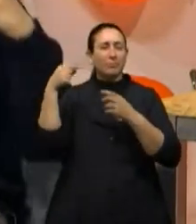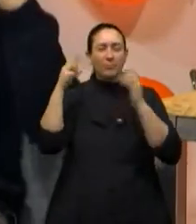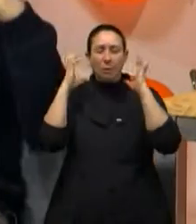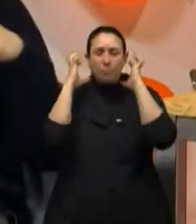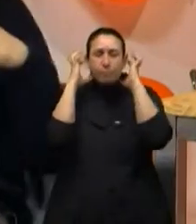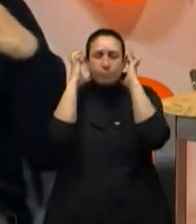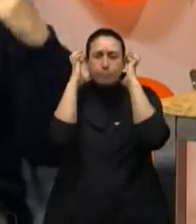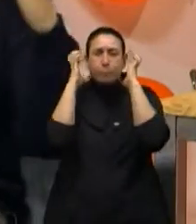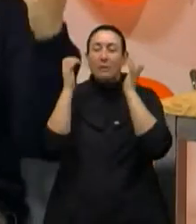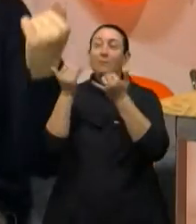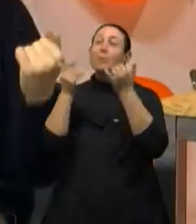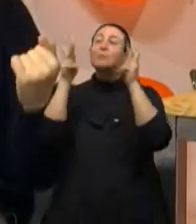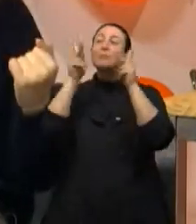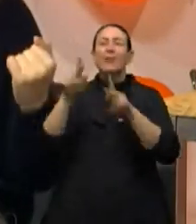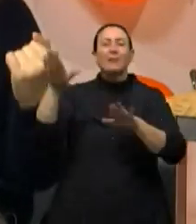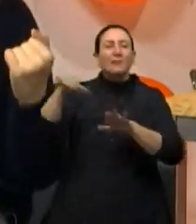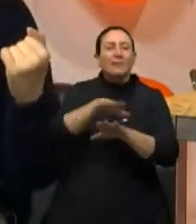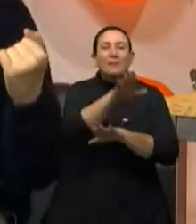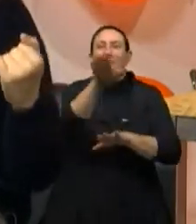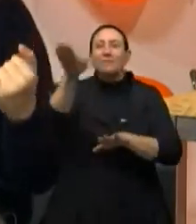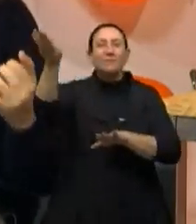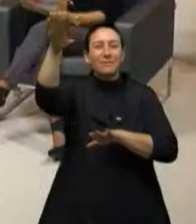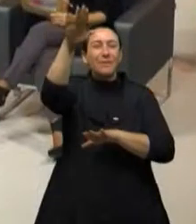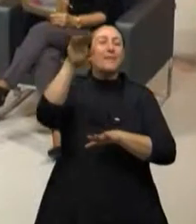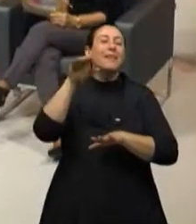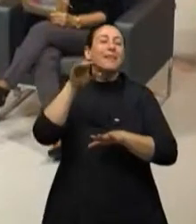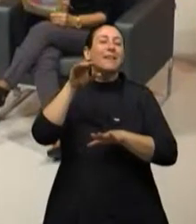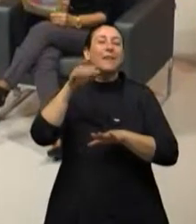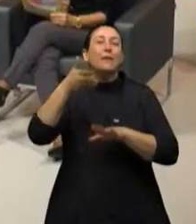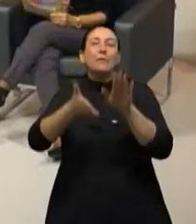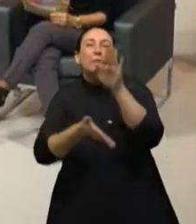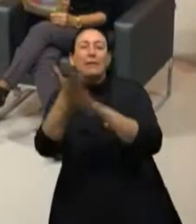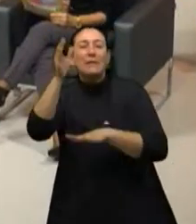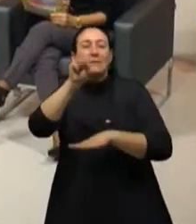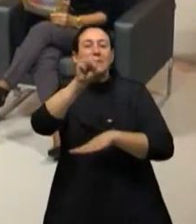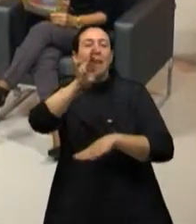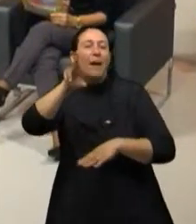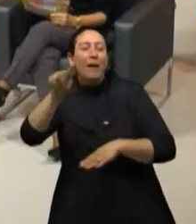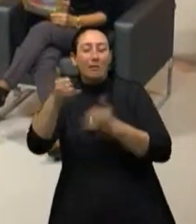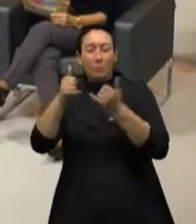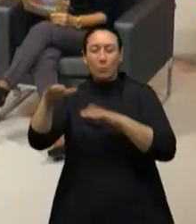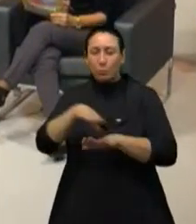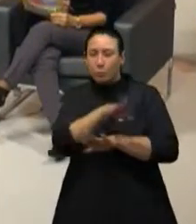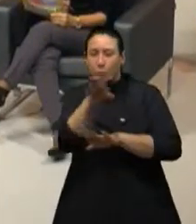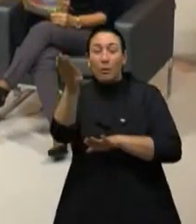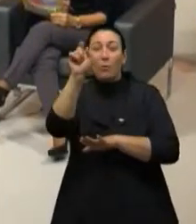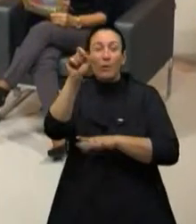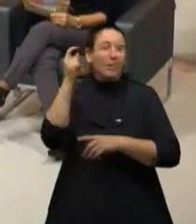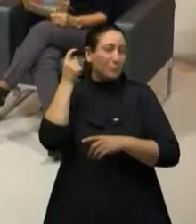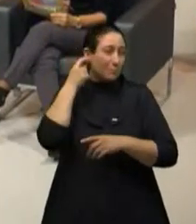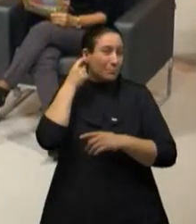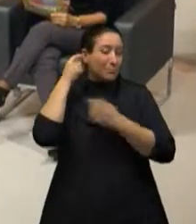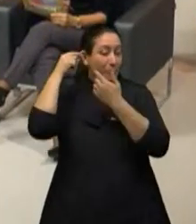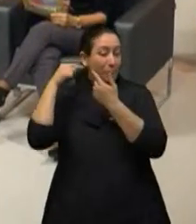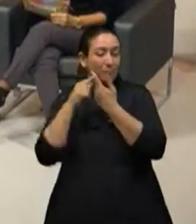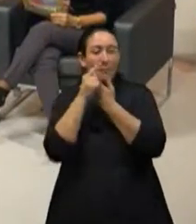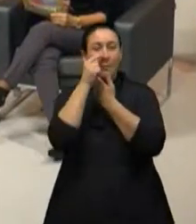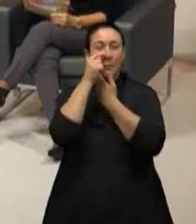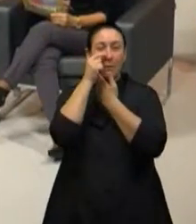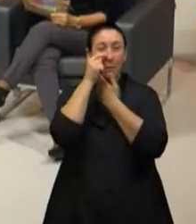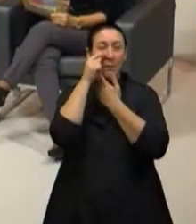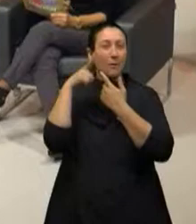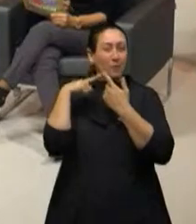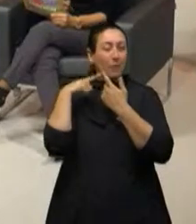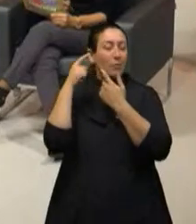perguntou de sobe a serra Desce a serra né É porque a gente tem uma tuba auditiva que é um canalzinho que liga o nariz ao ouvido para